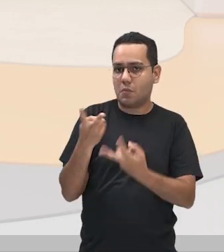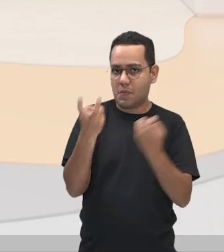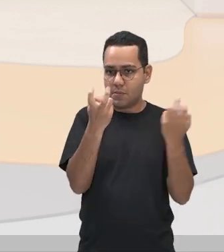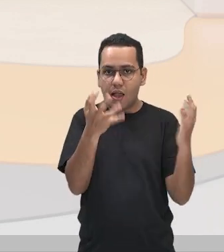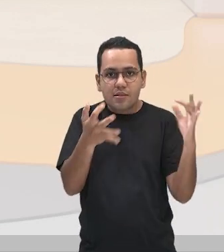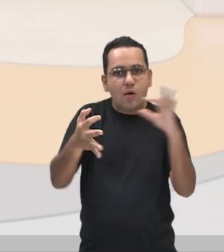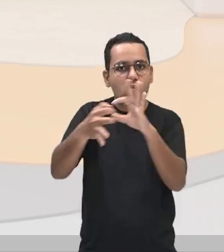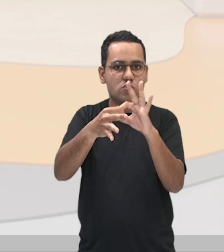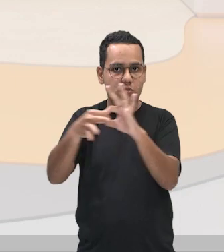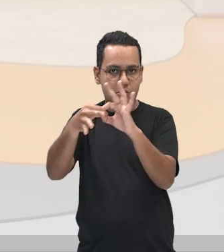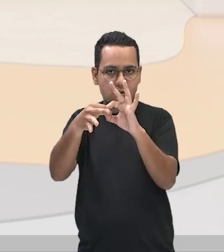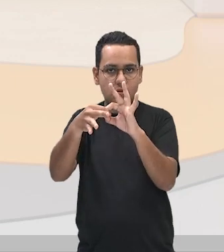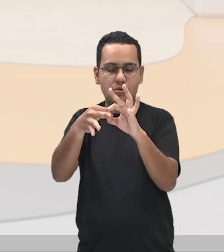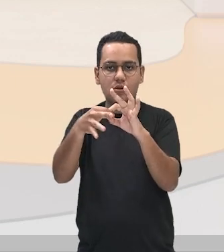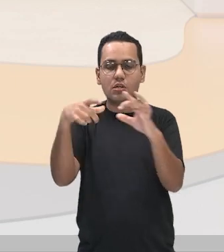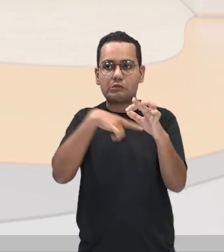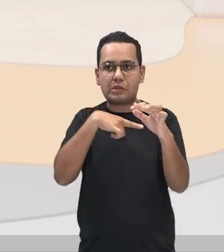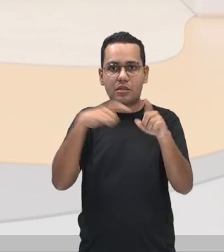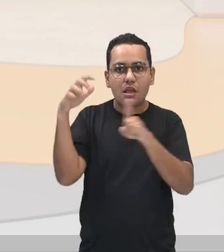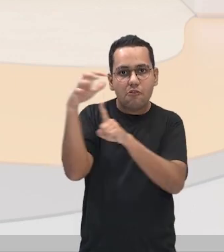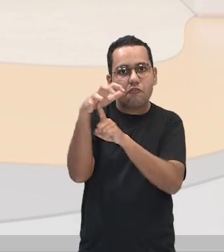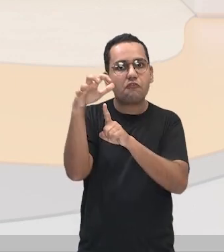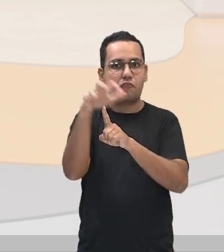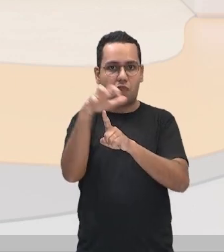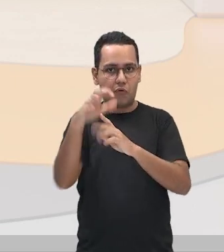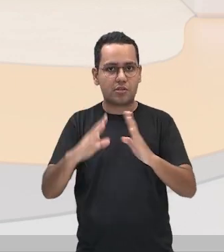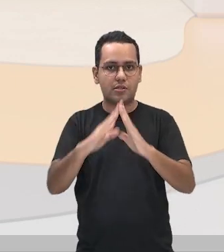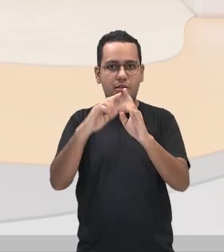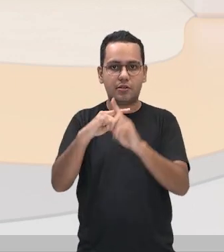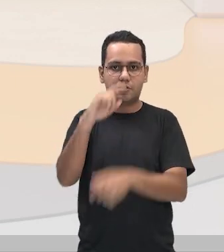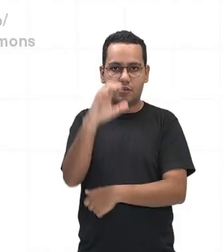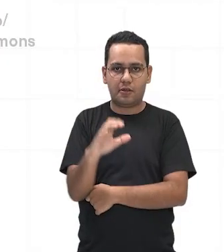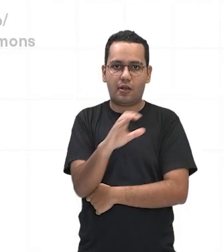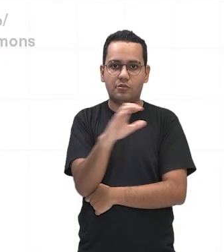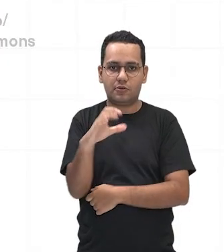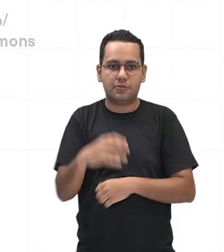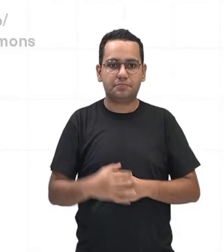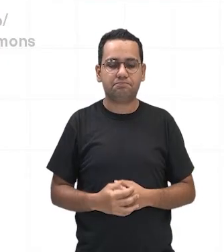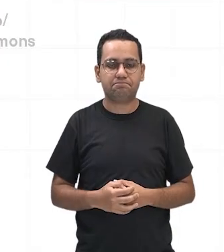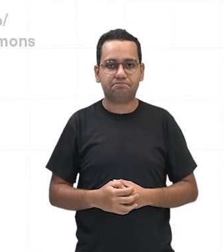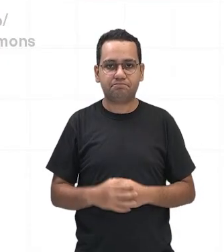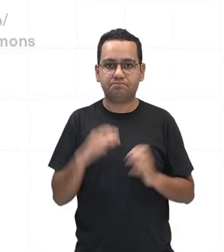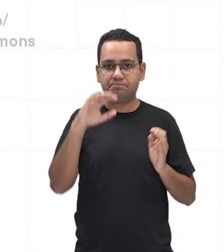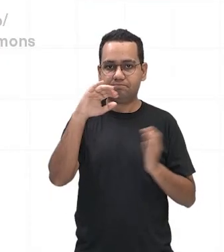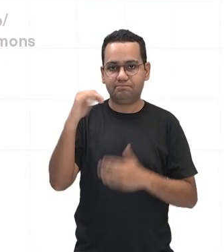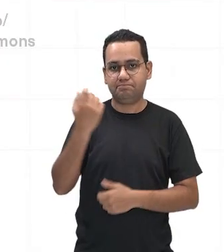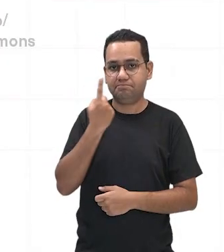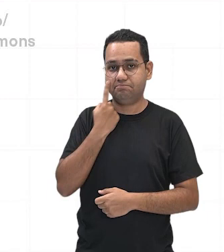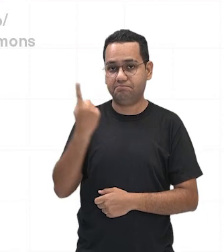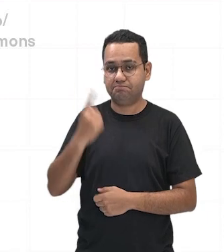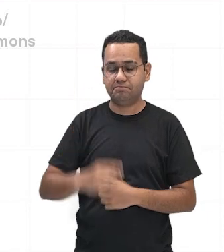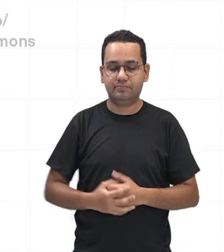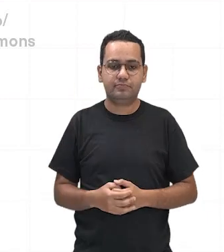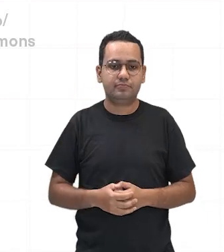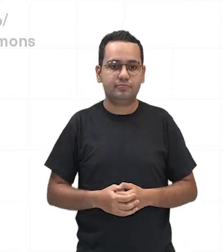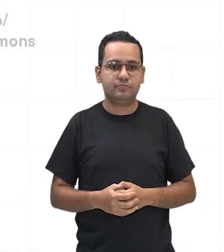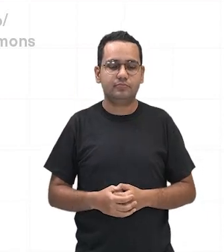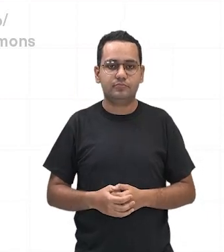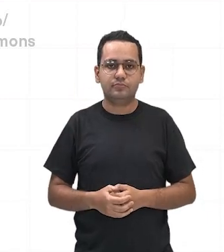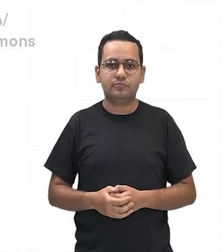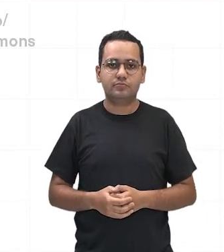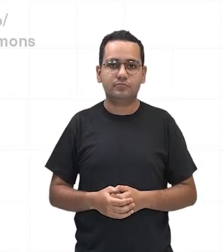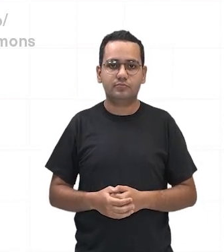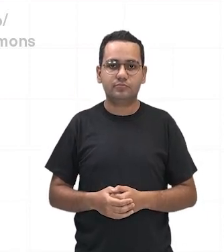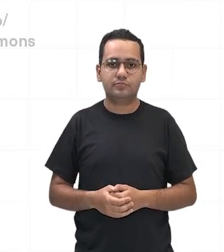ver esse poderio, então, dessa Igreja Católica. Acompanha comigo, então, olha só, nós temos a influência,